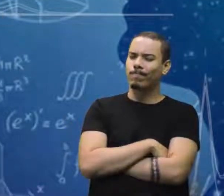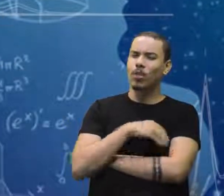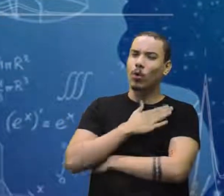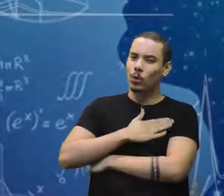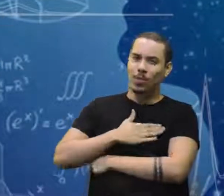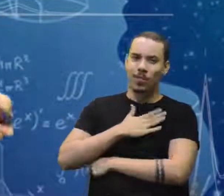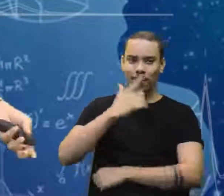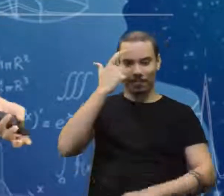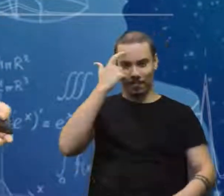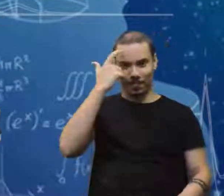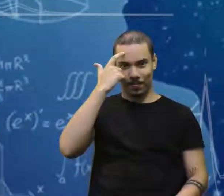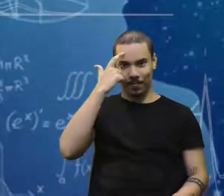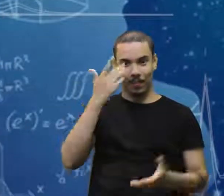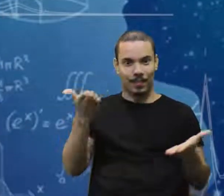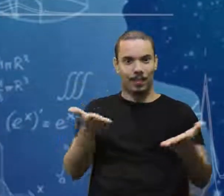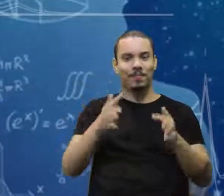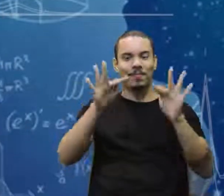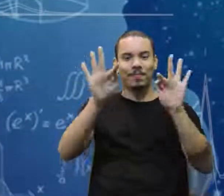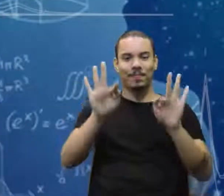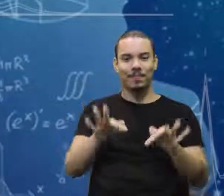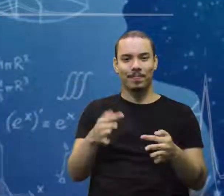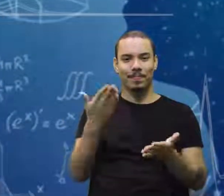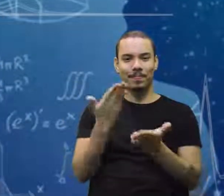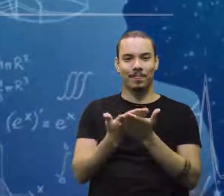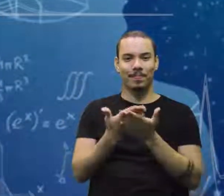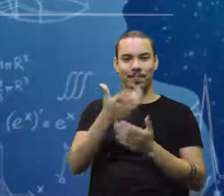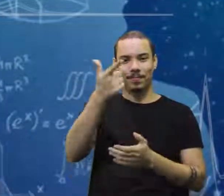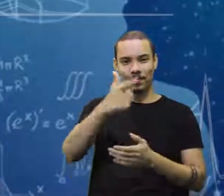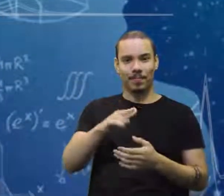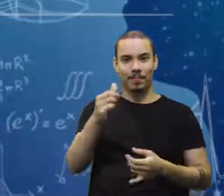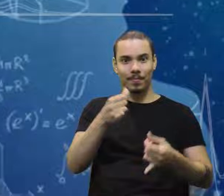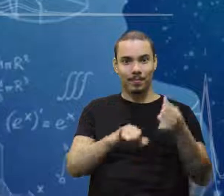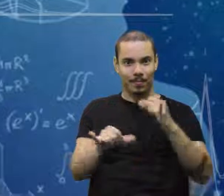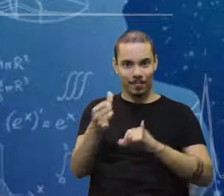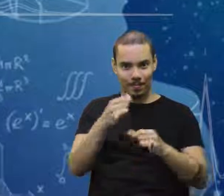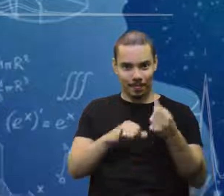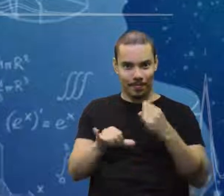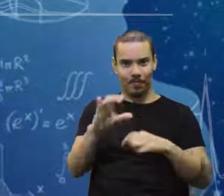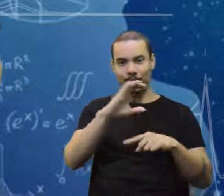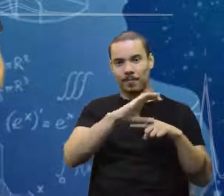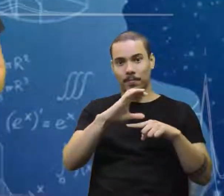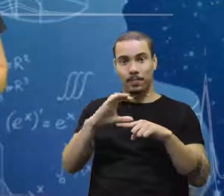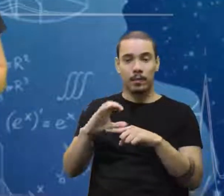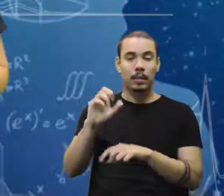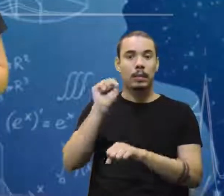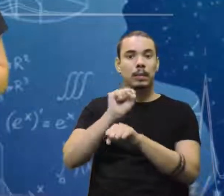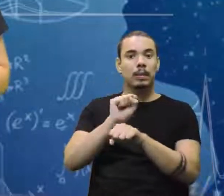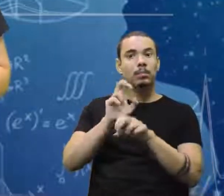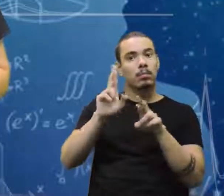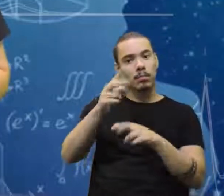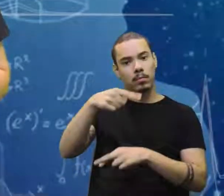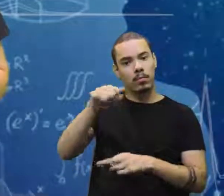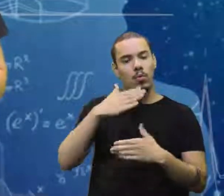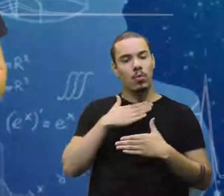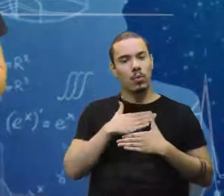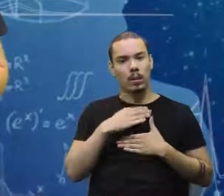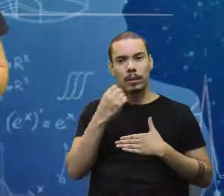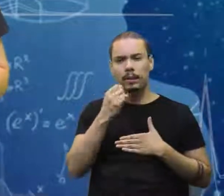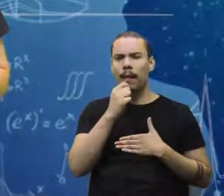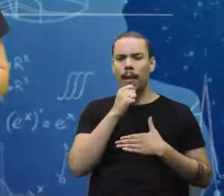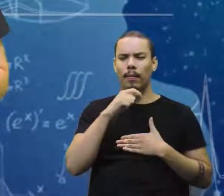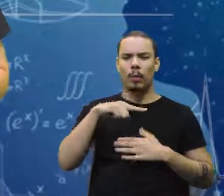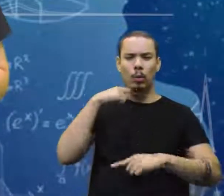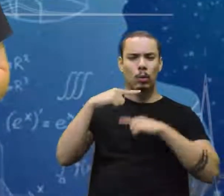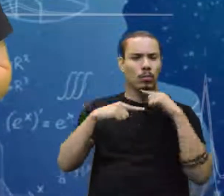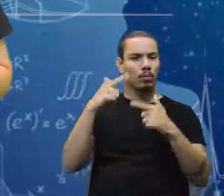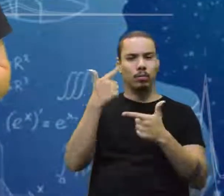Bom, galerinha, aqui a gente vai encerrando mais uma aula de Química Orgânica. Espero que vocês tenham gostado. Se ainda ficou dúvida,